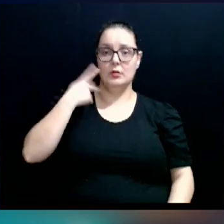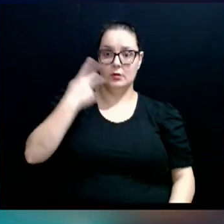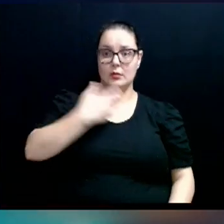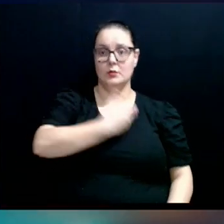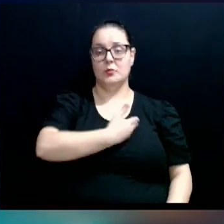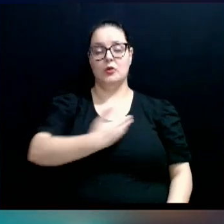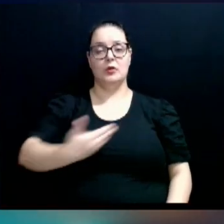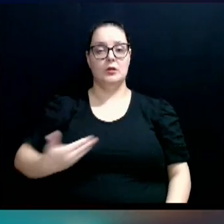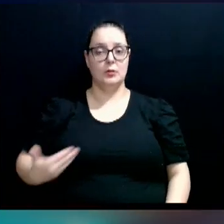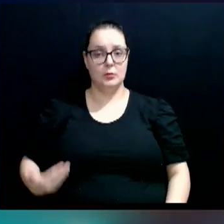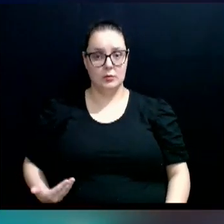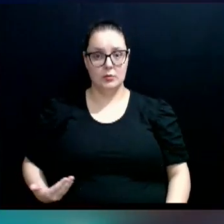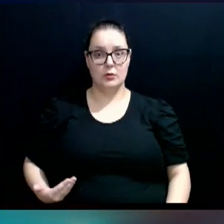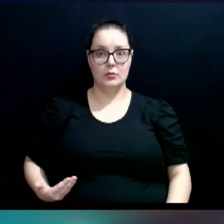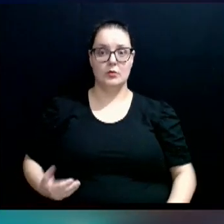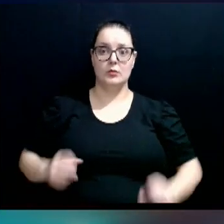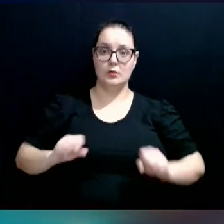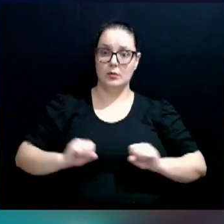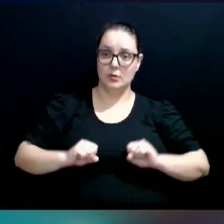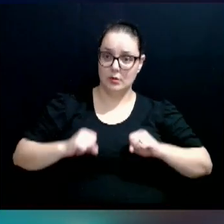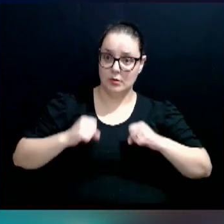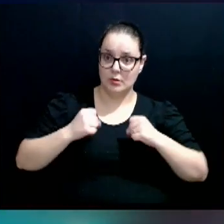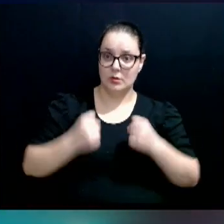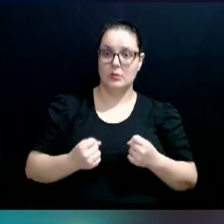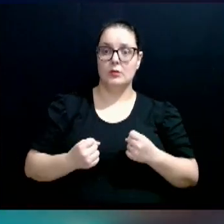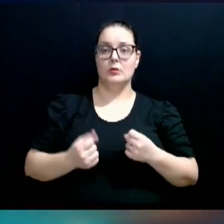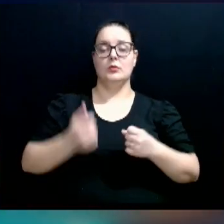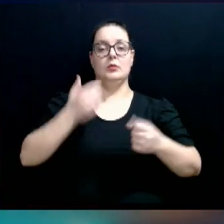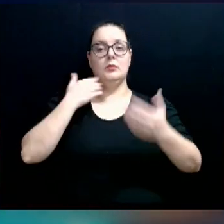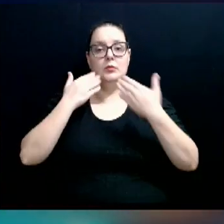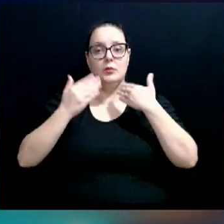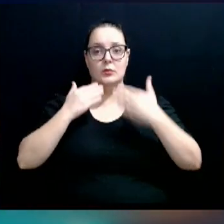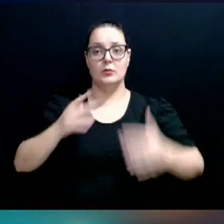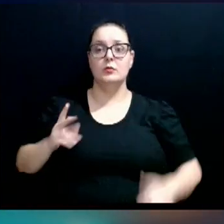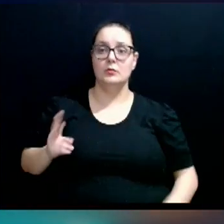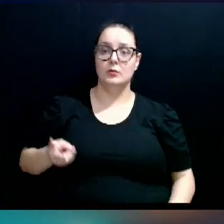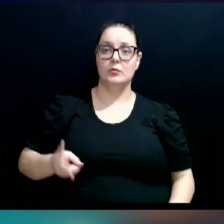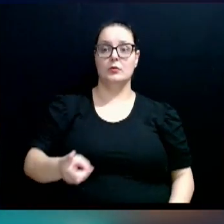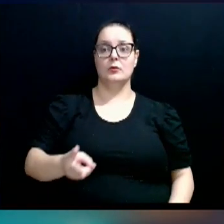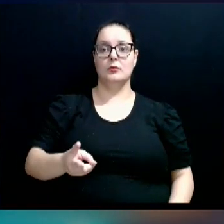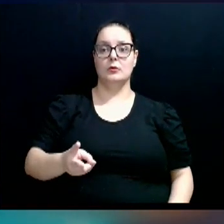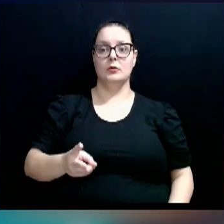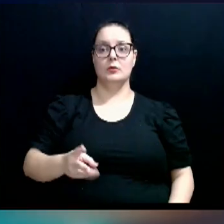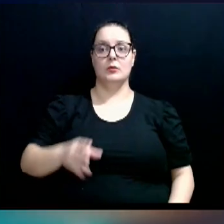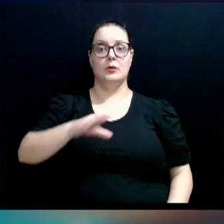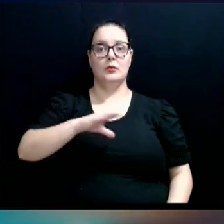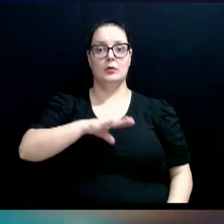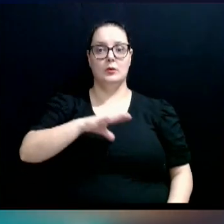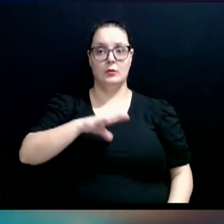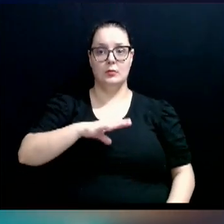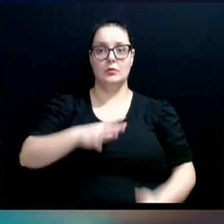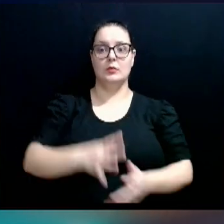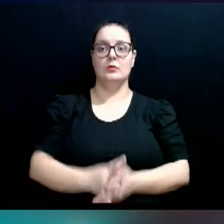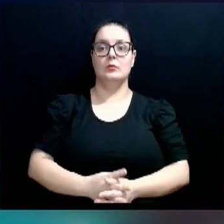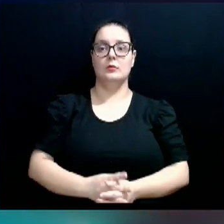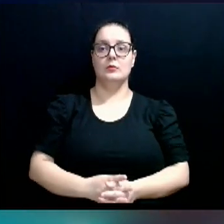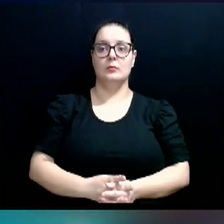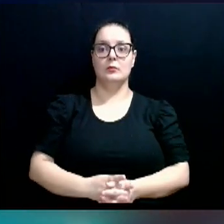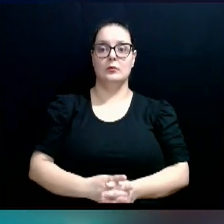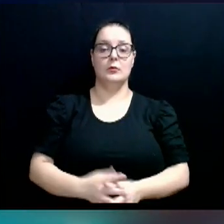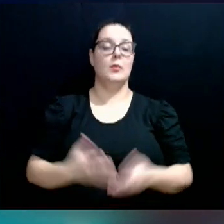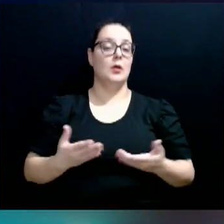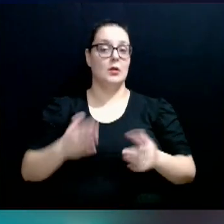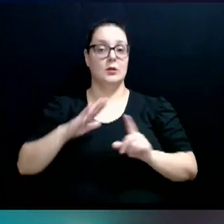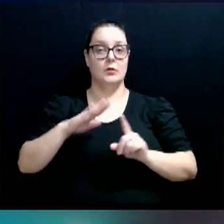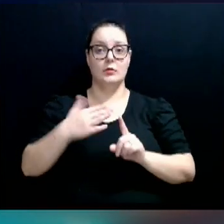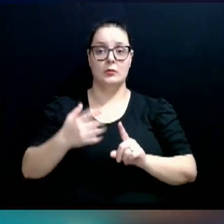e dedicação ao diálogo constante com o município. Esta homenagem reflete